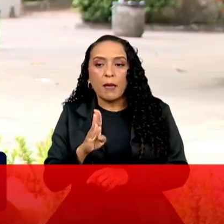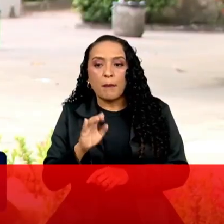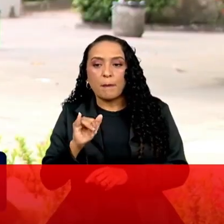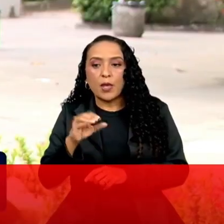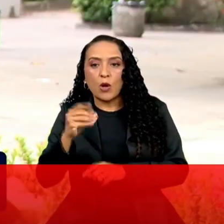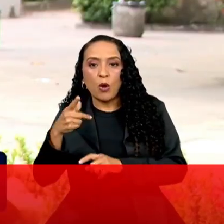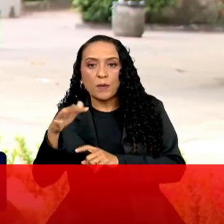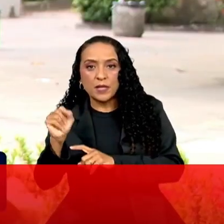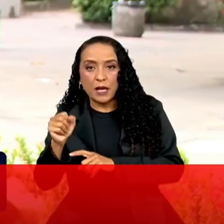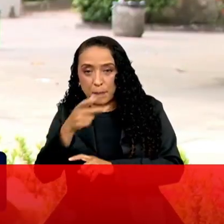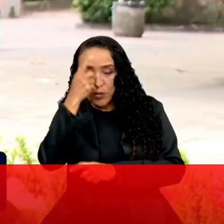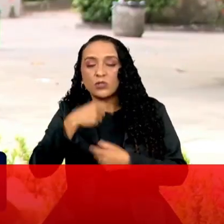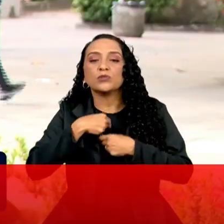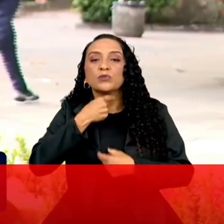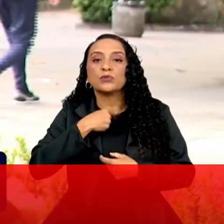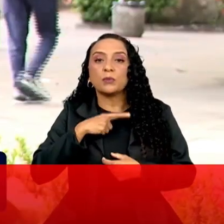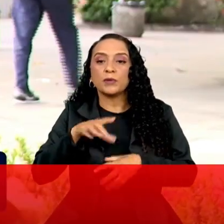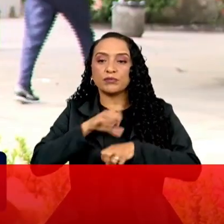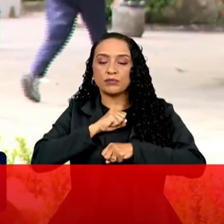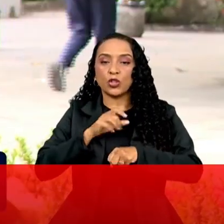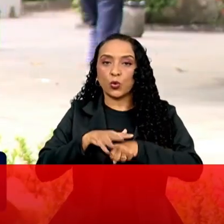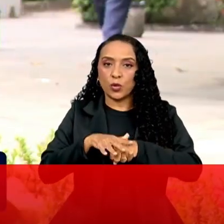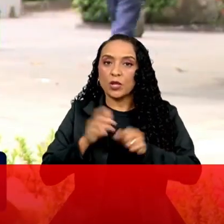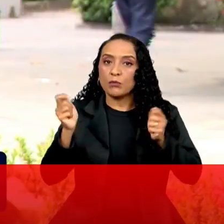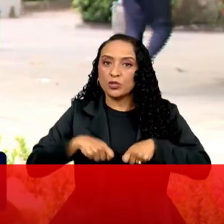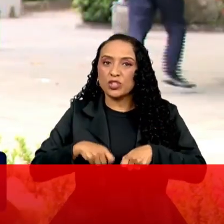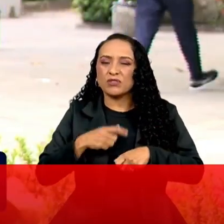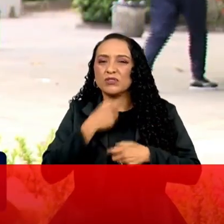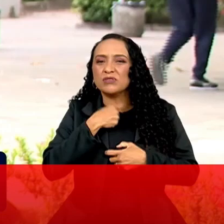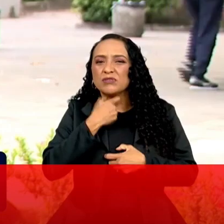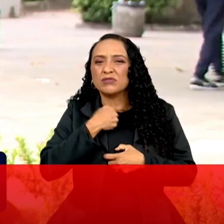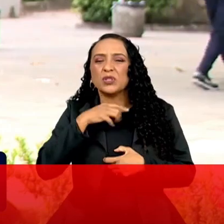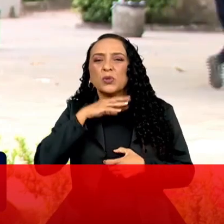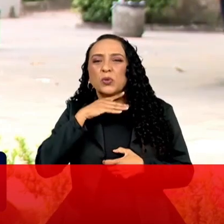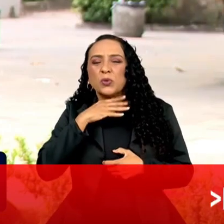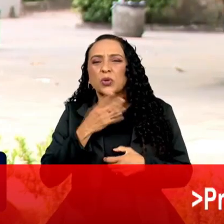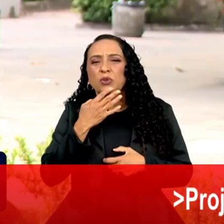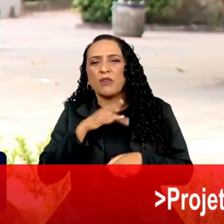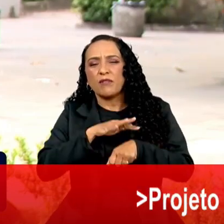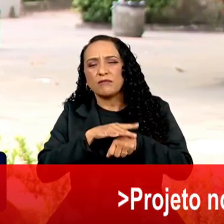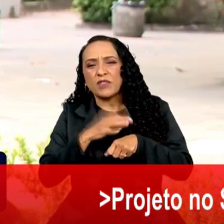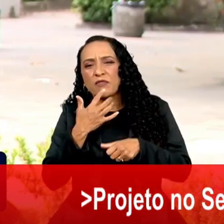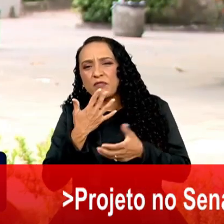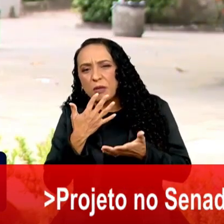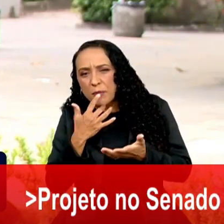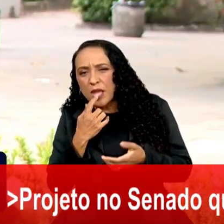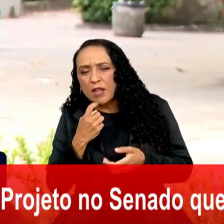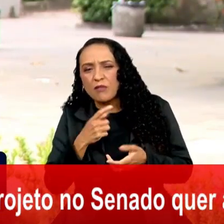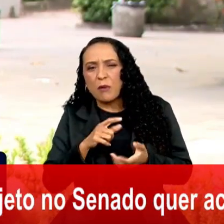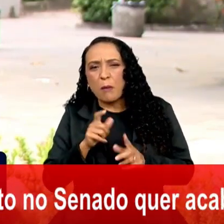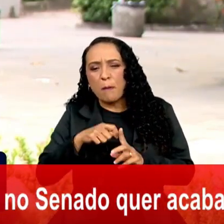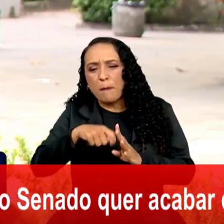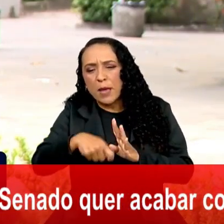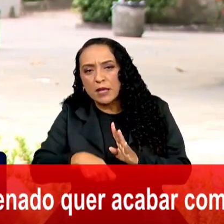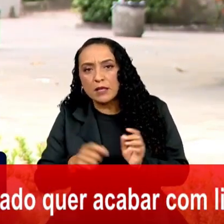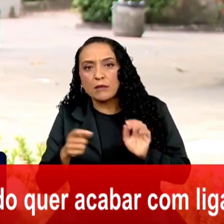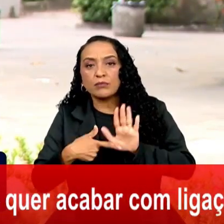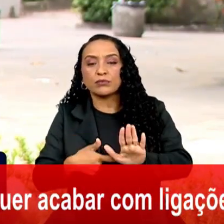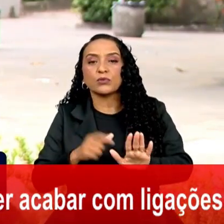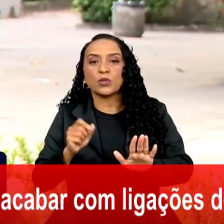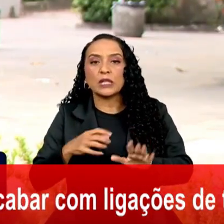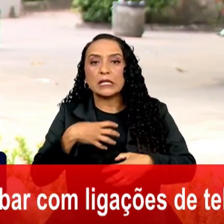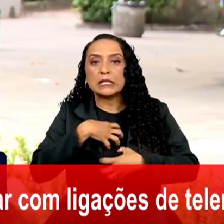esôfago de quem teve Covid-19 pode ficar inflamado por meses, o que propicia o aparecimento